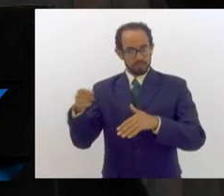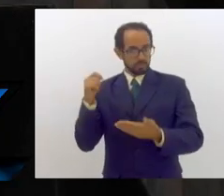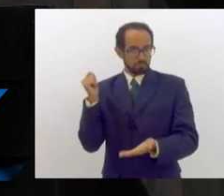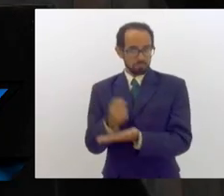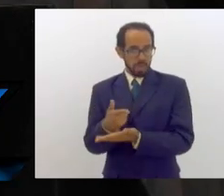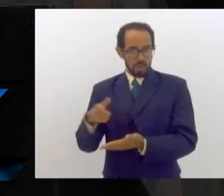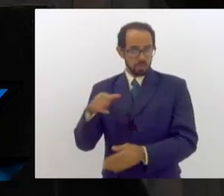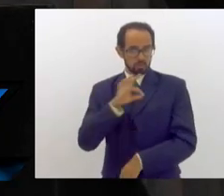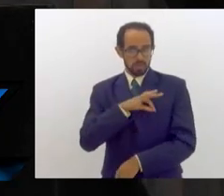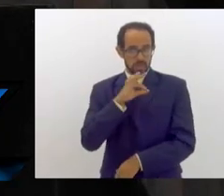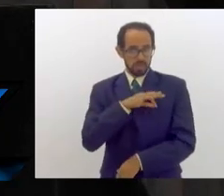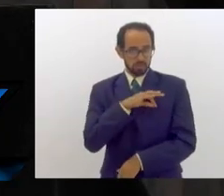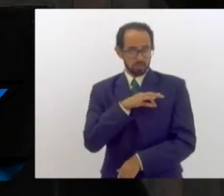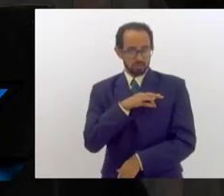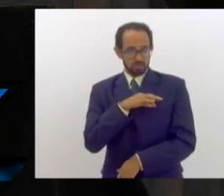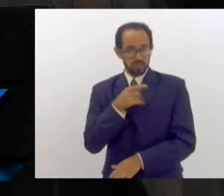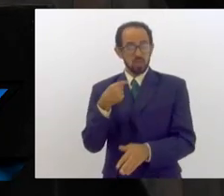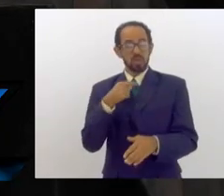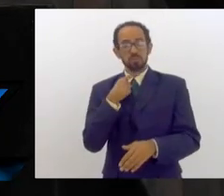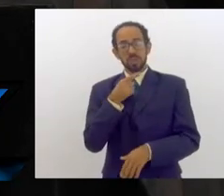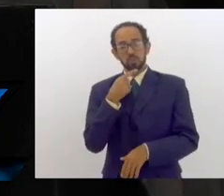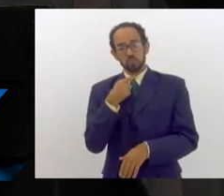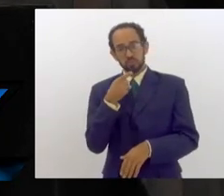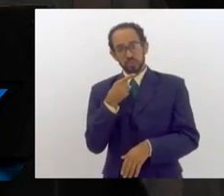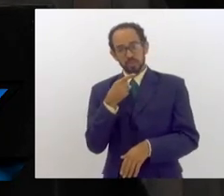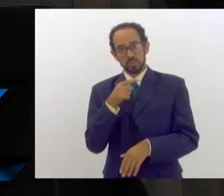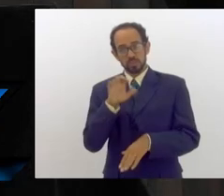o estado terá caixa para isso